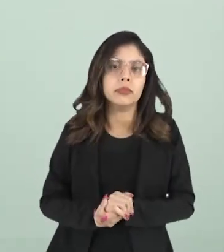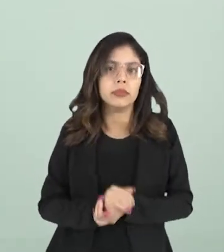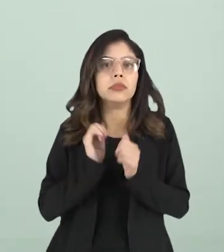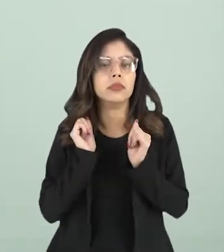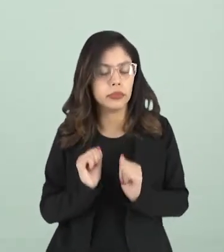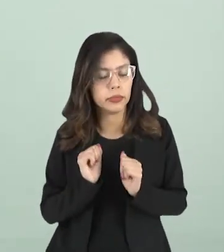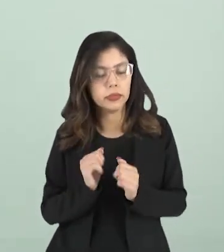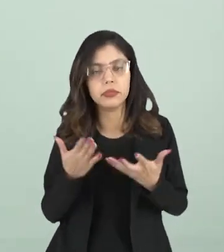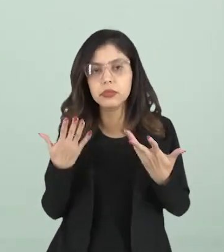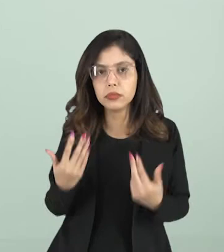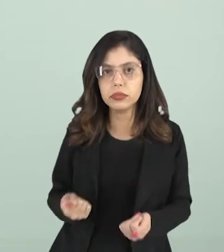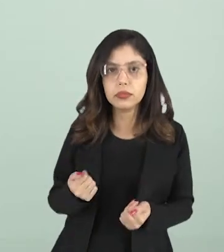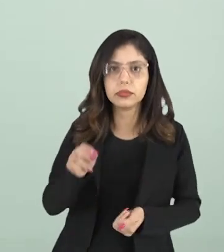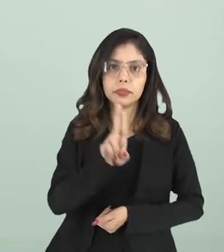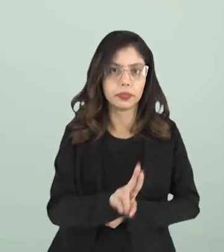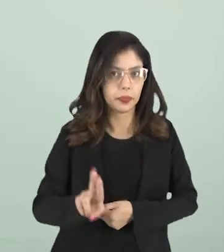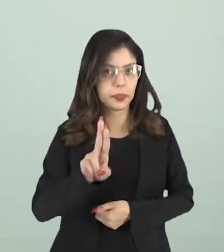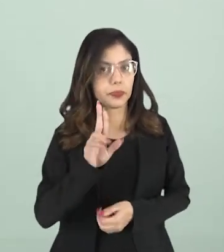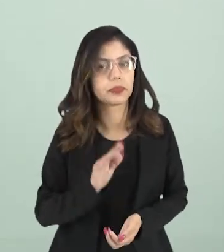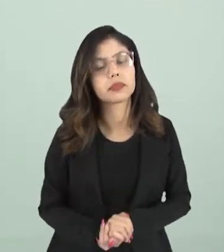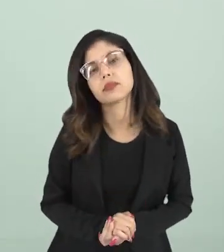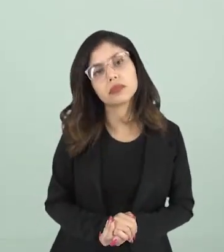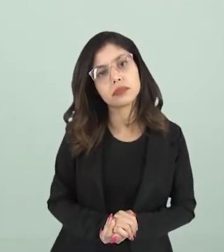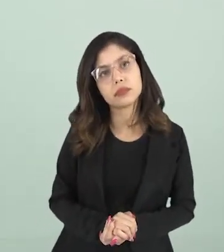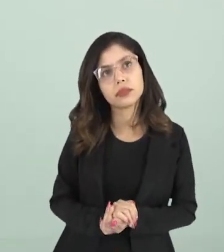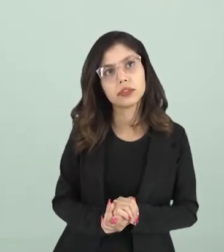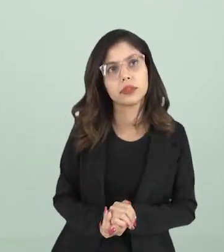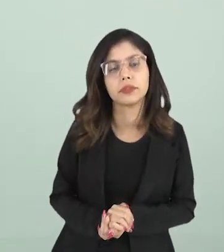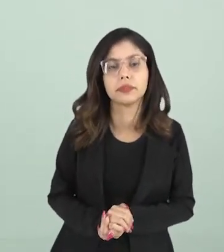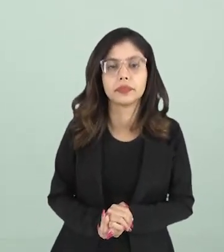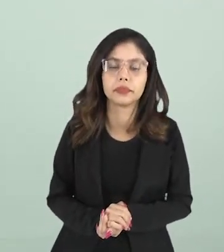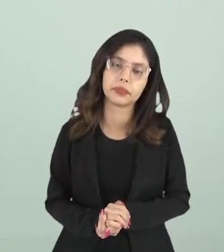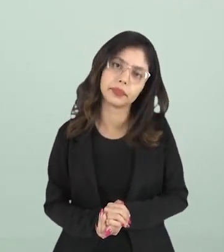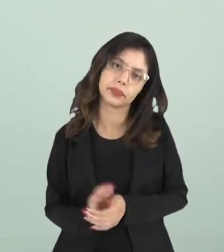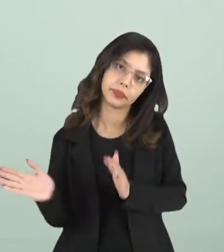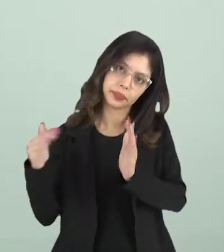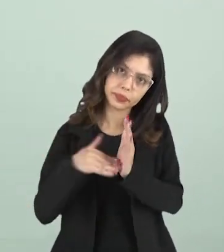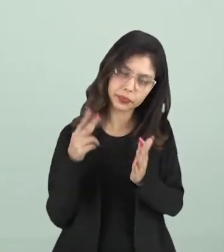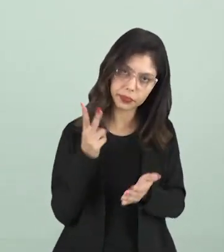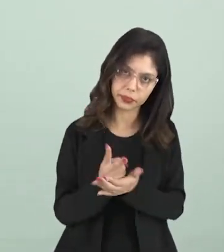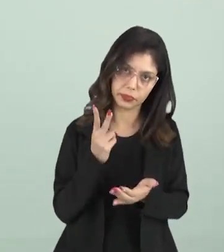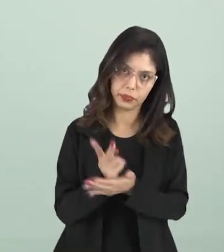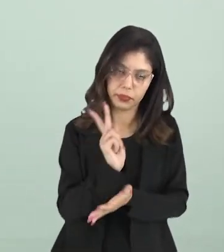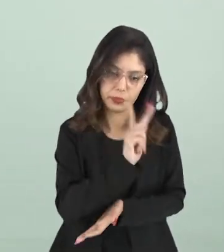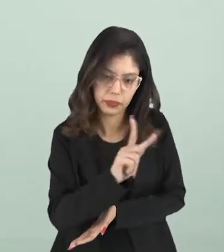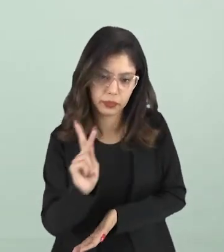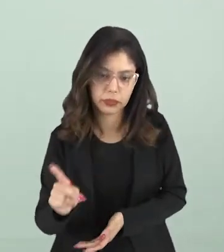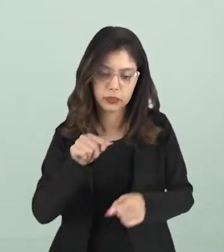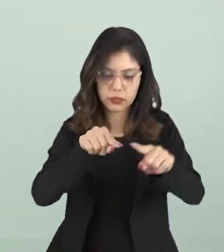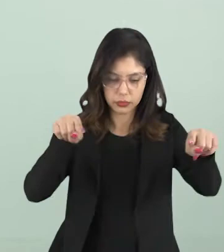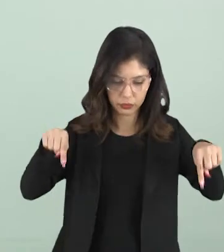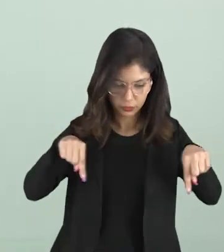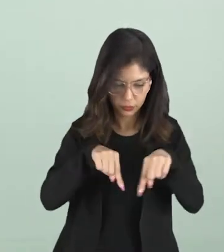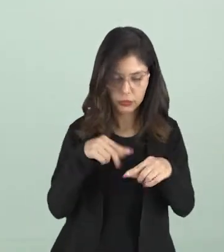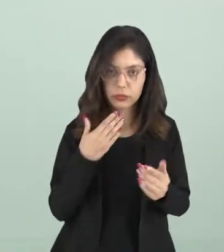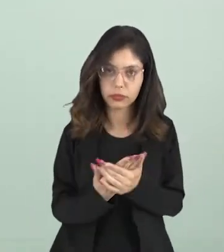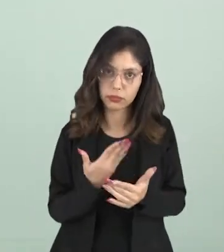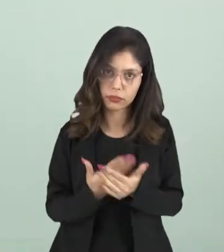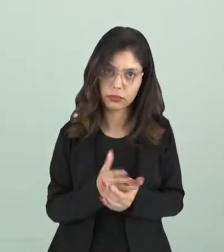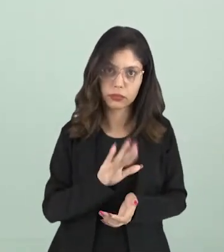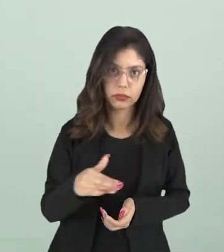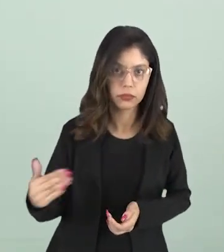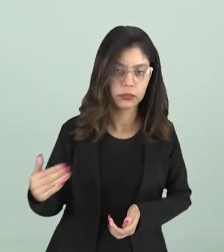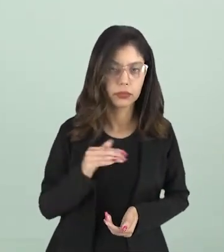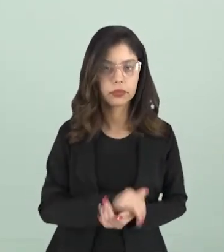a votação, mas são utilizados de uma forma muito simplória. Até mesmo um professor em sala de aula,